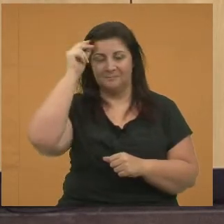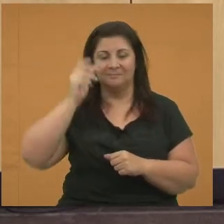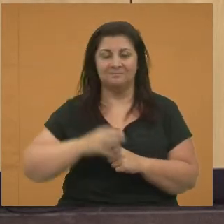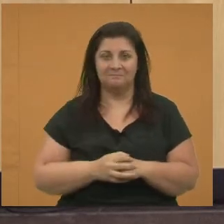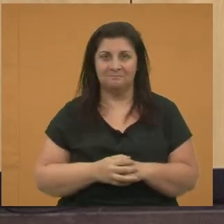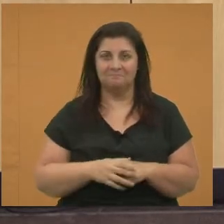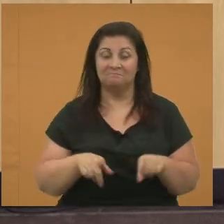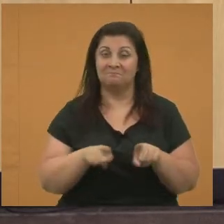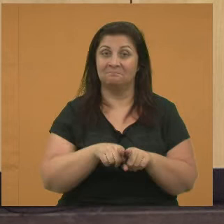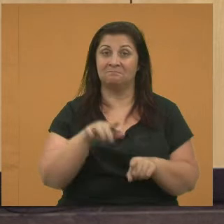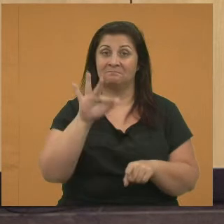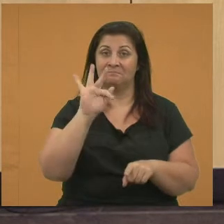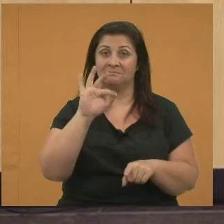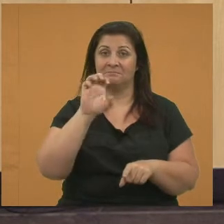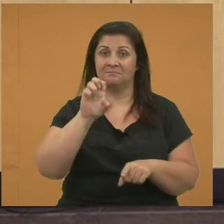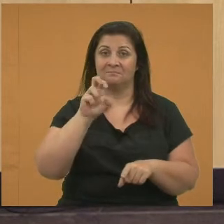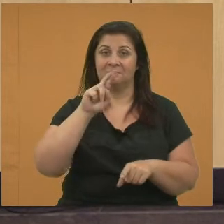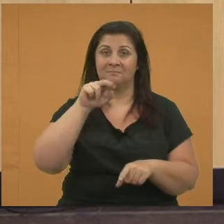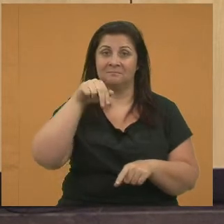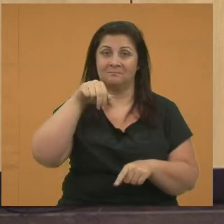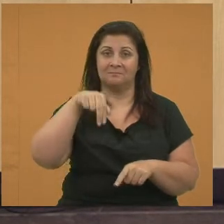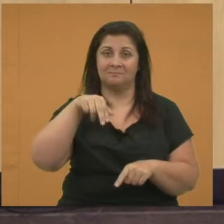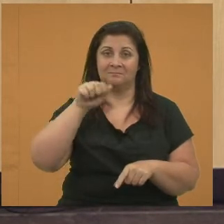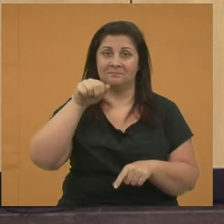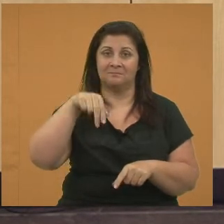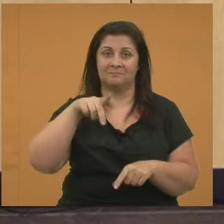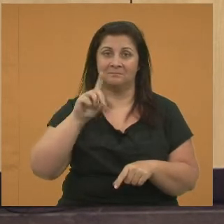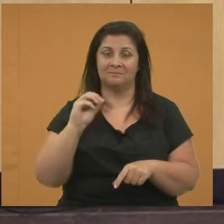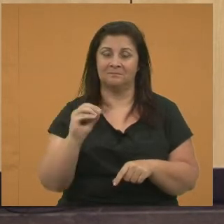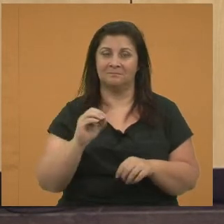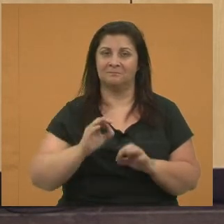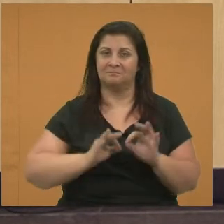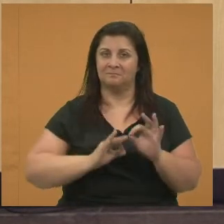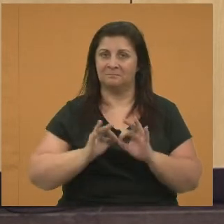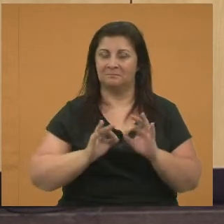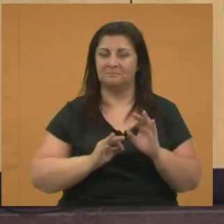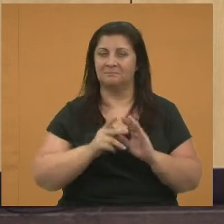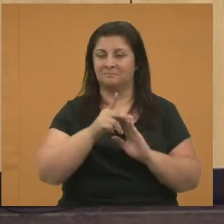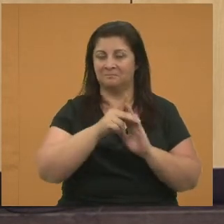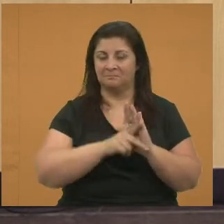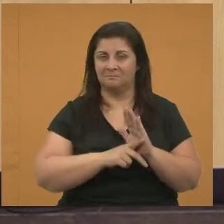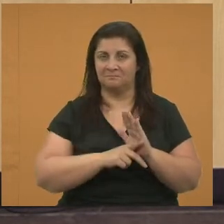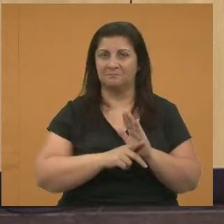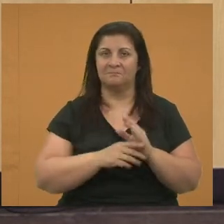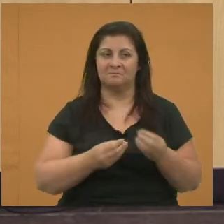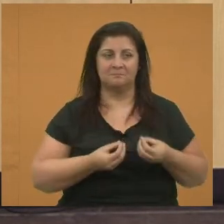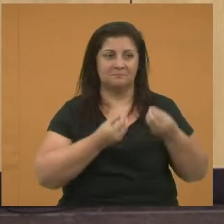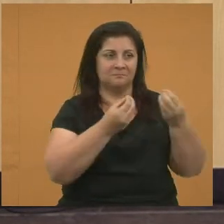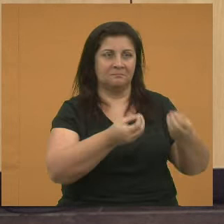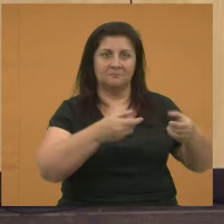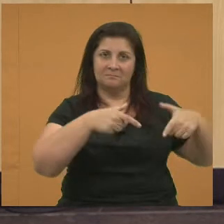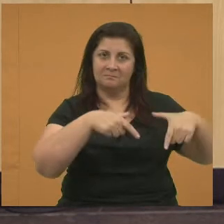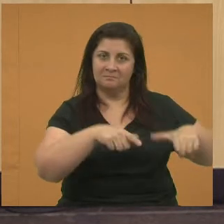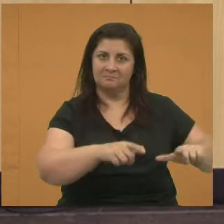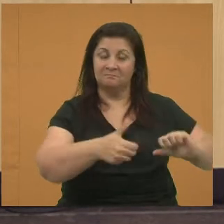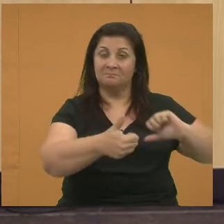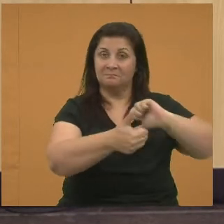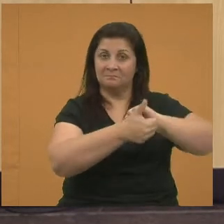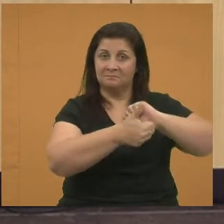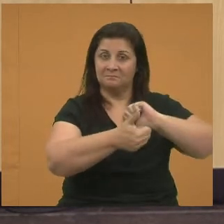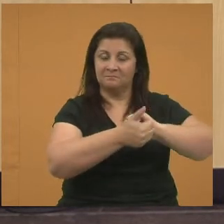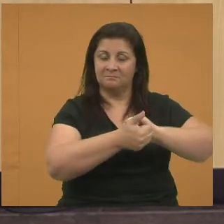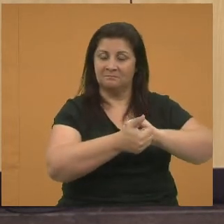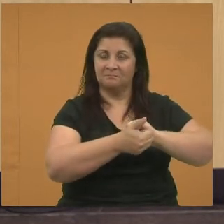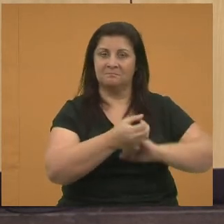Ao Fernando, vereador, que promoveu essa solenidade da entrega do certificado de qualidade e serviço do